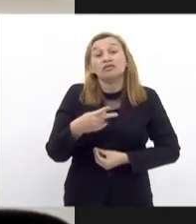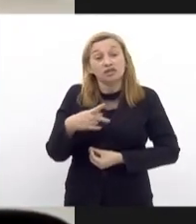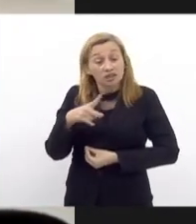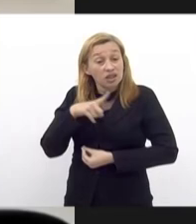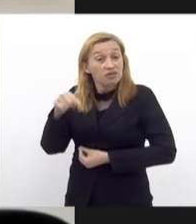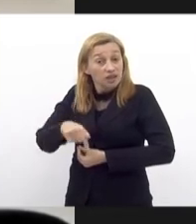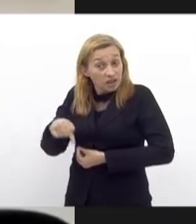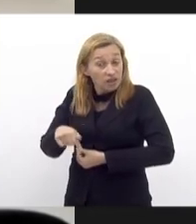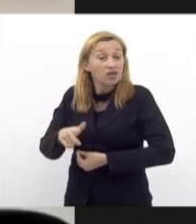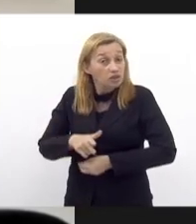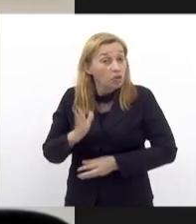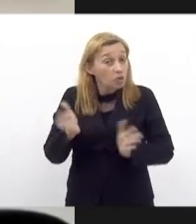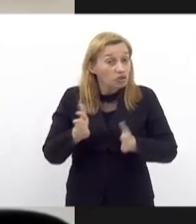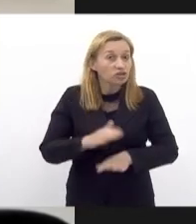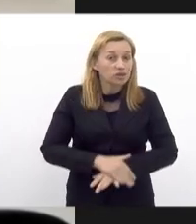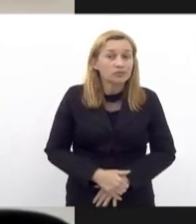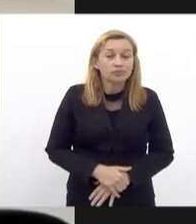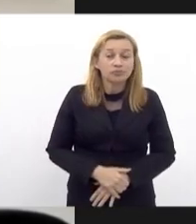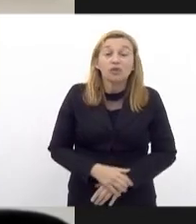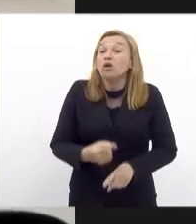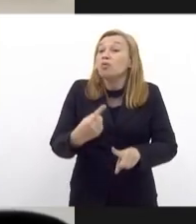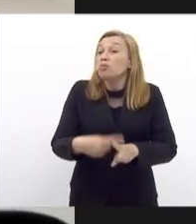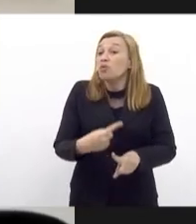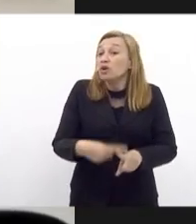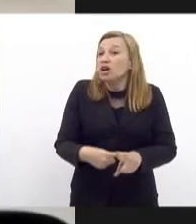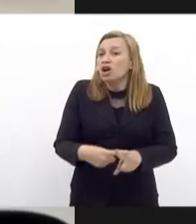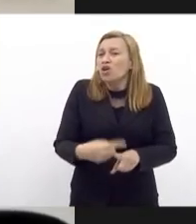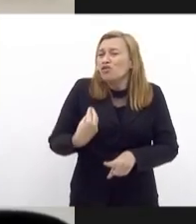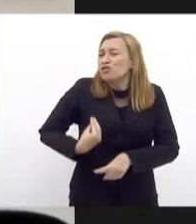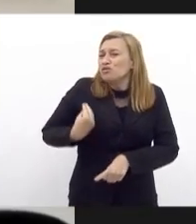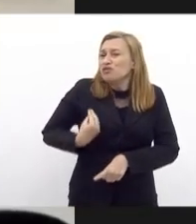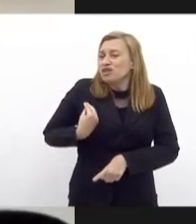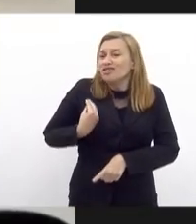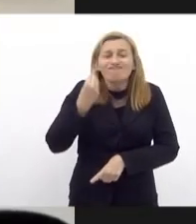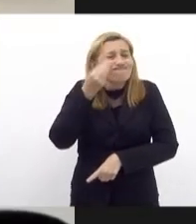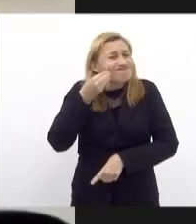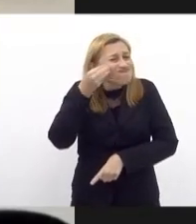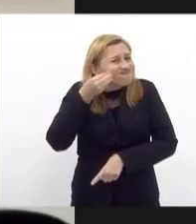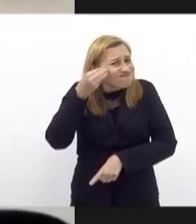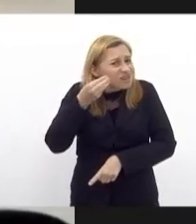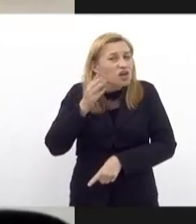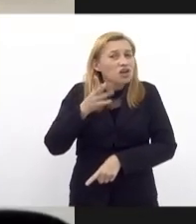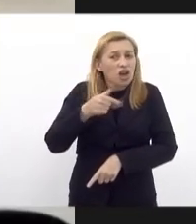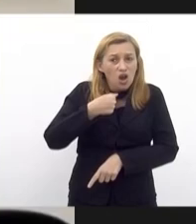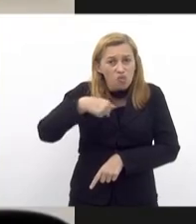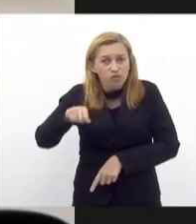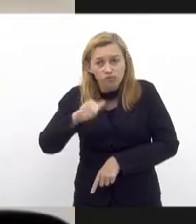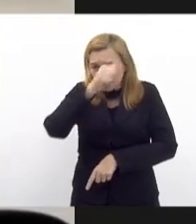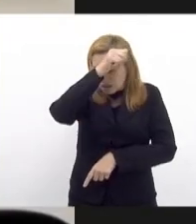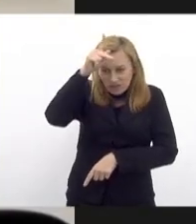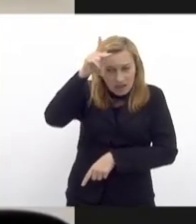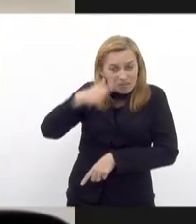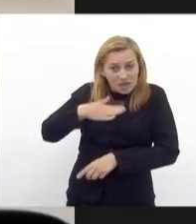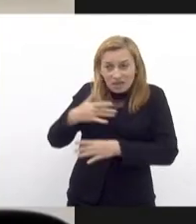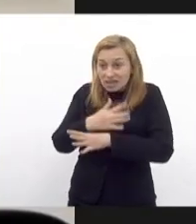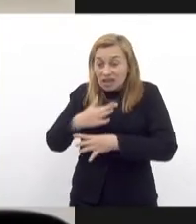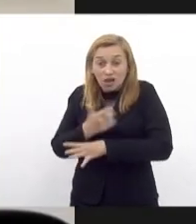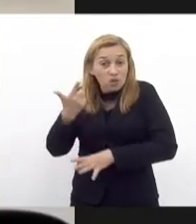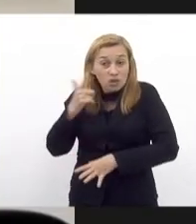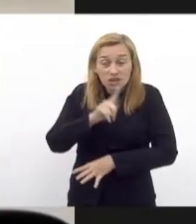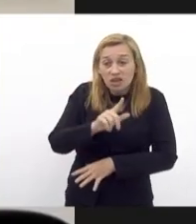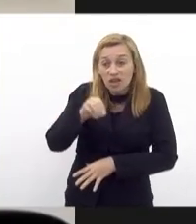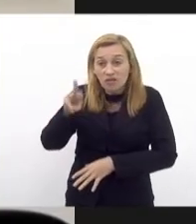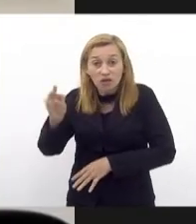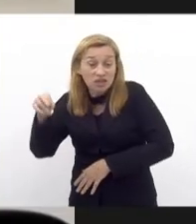se manifestou aqui hoje, porque eu vivi muito essa experiência. Eu fui prefeito da minha cidade e consegui trazer a Volkswagen,